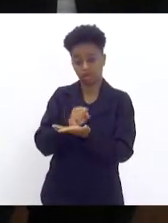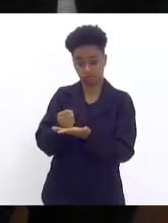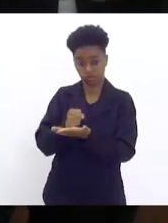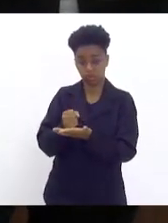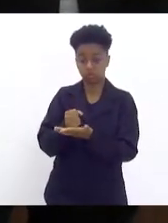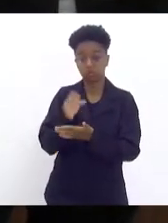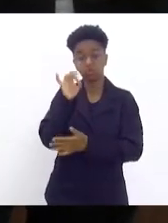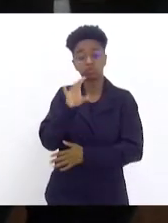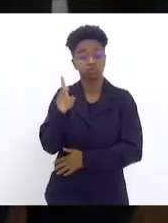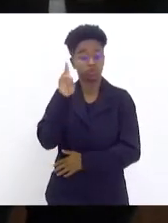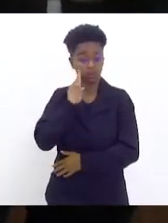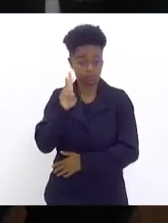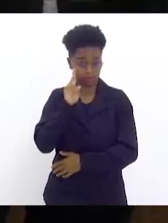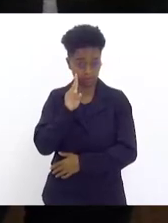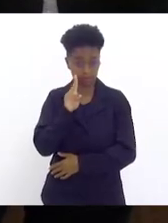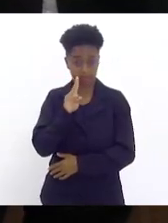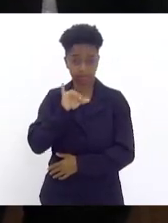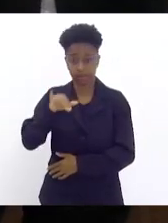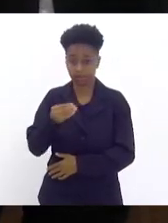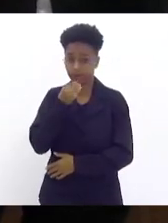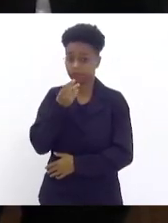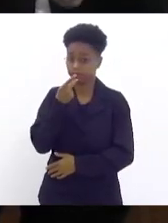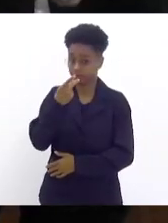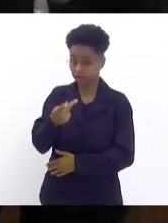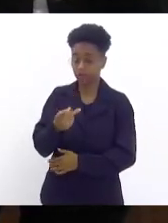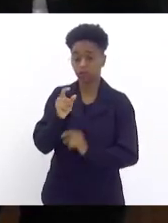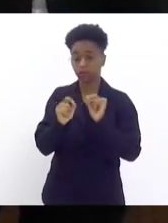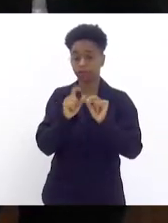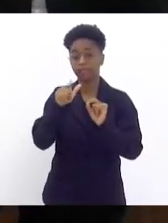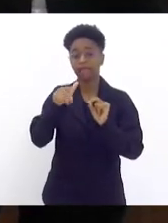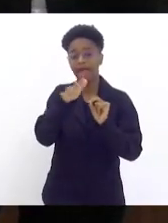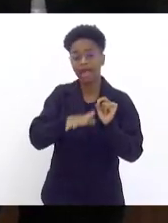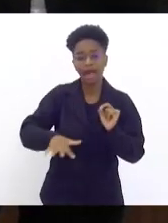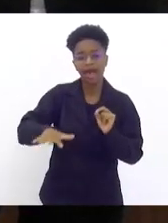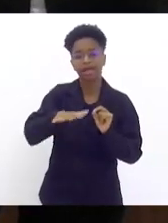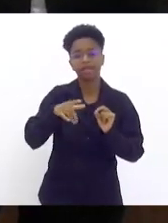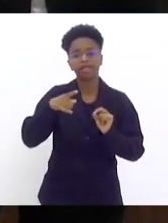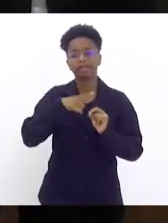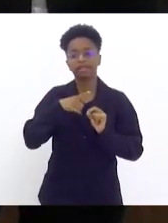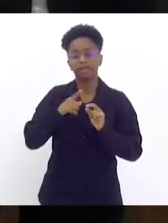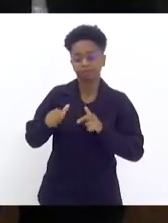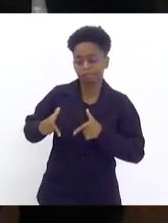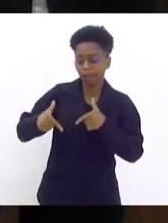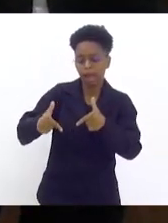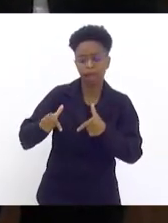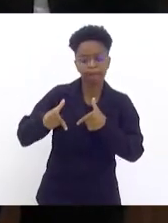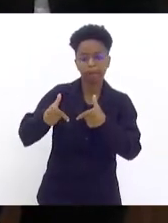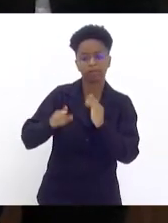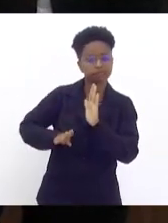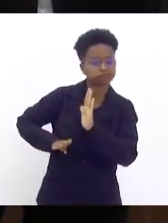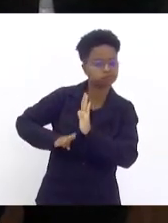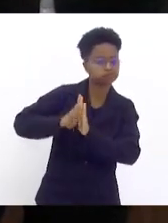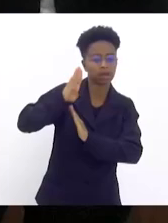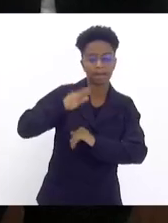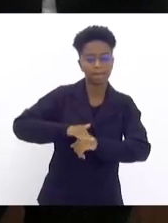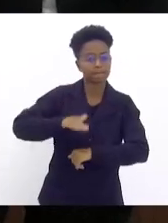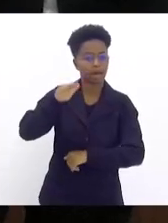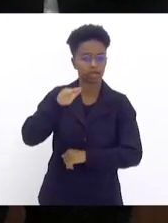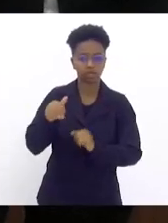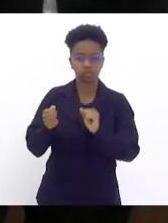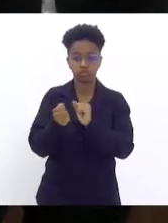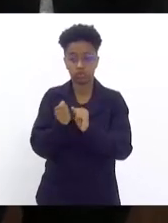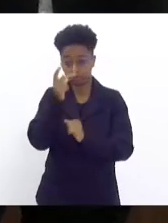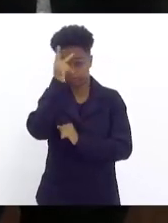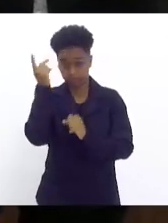só para lembrar aproveitando como eu falei aqui da presença dele é o mercado que tem mais feito ações em crescimento eh com pessoas